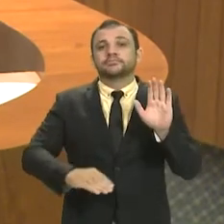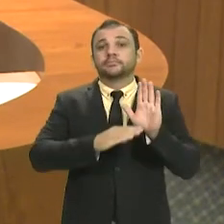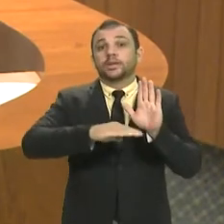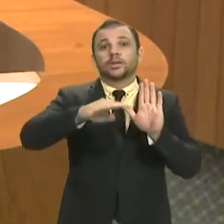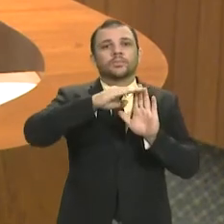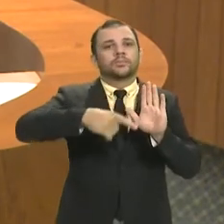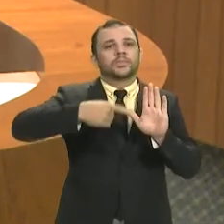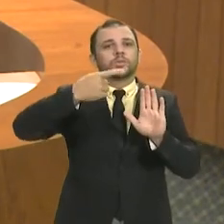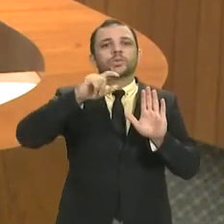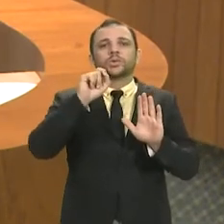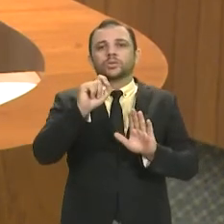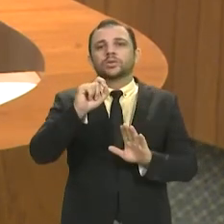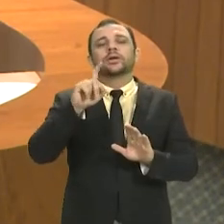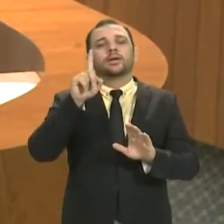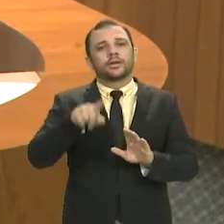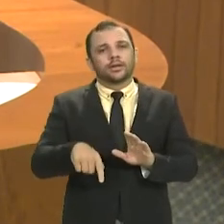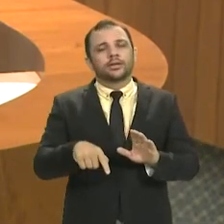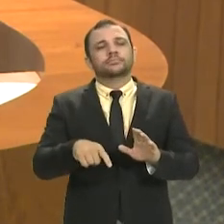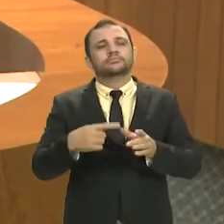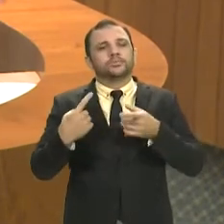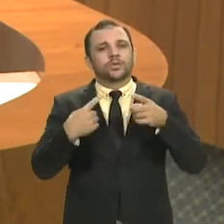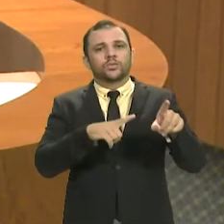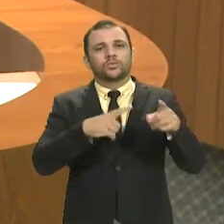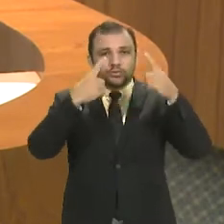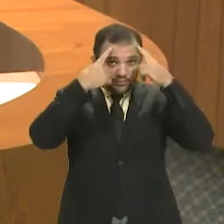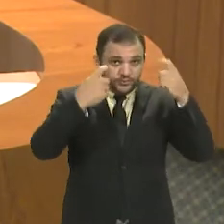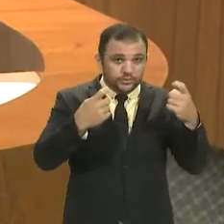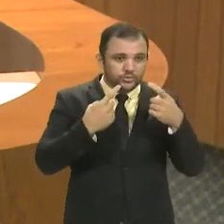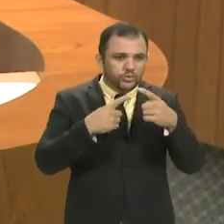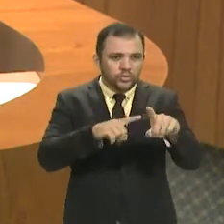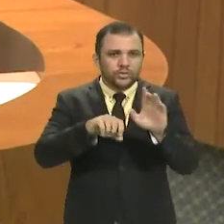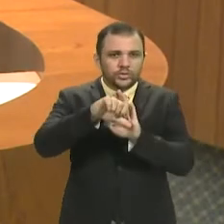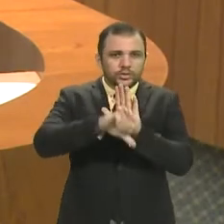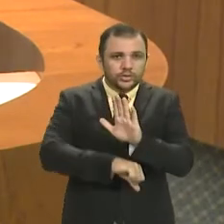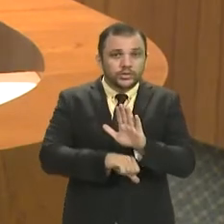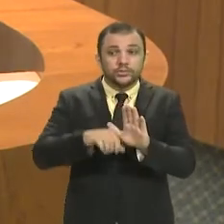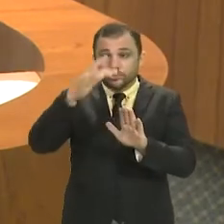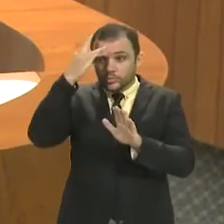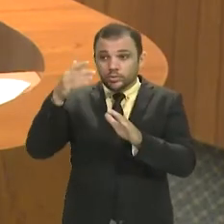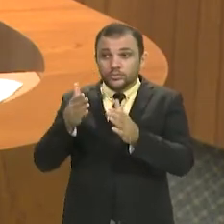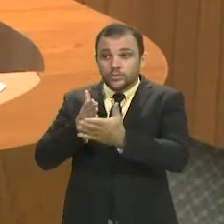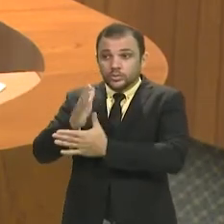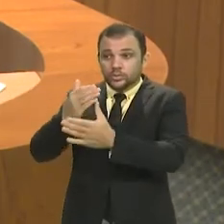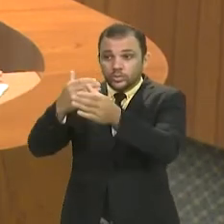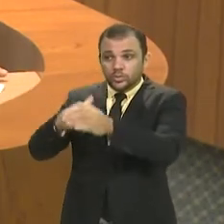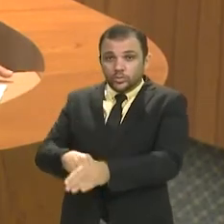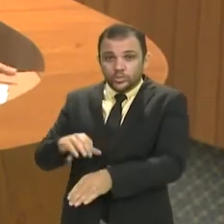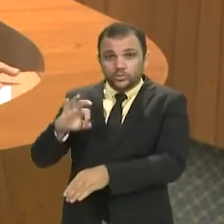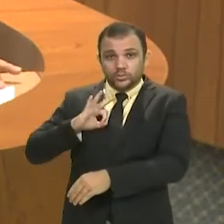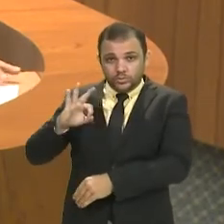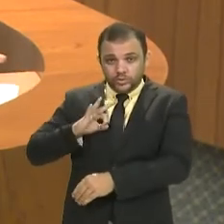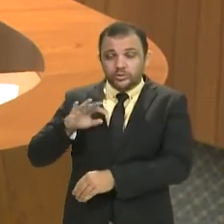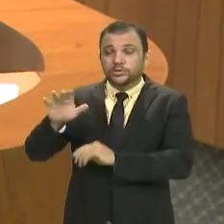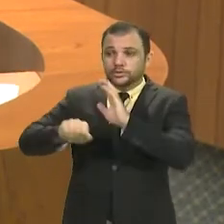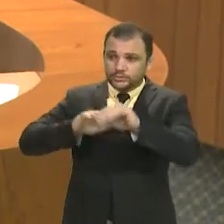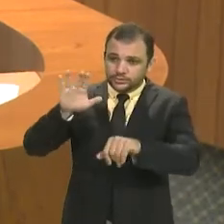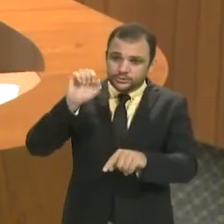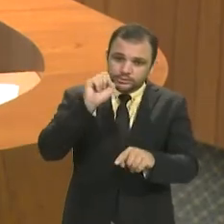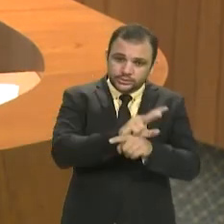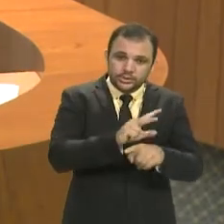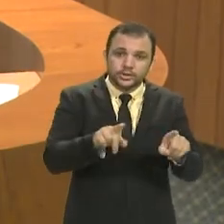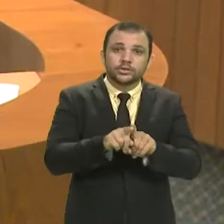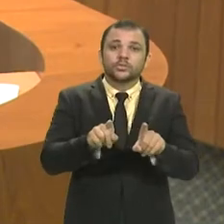criminalidade, a nomeação dos aprovados e a realização de um novo concurso público. Eu creio que essa pauta vai tomar de